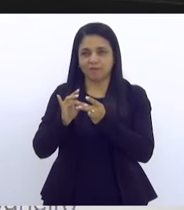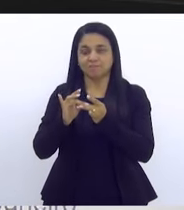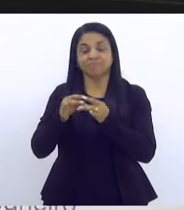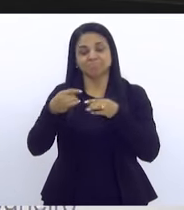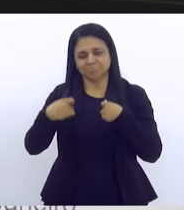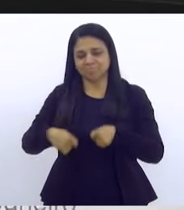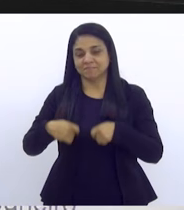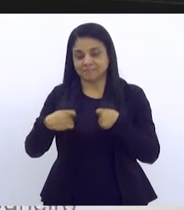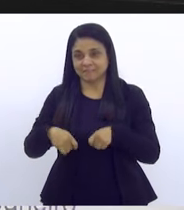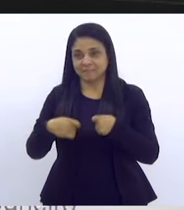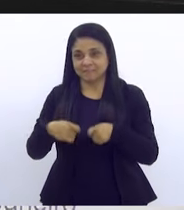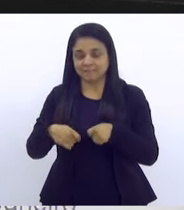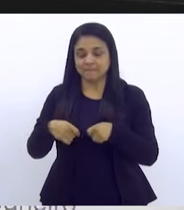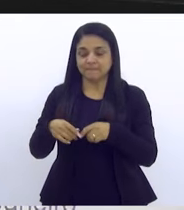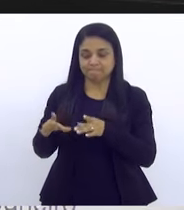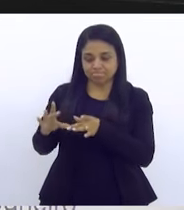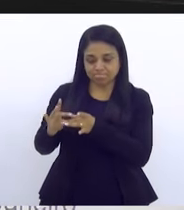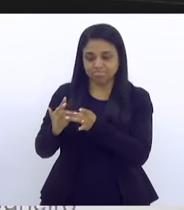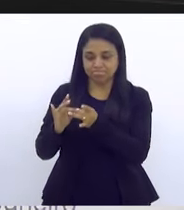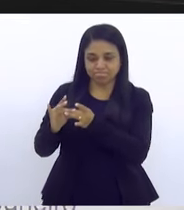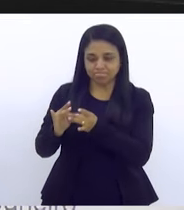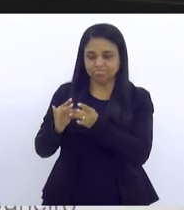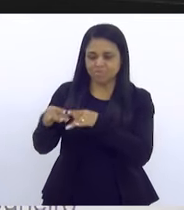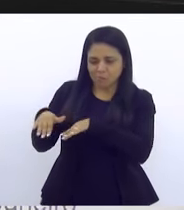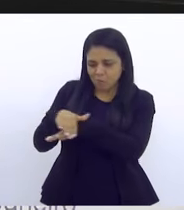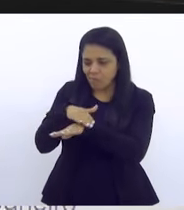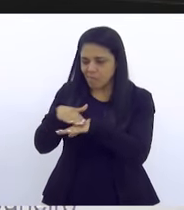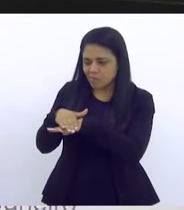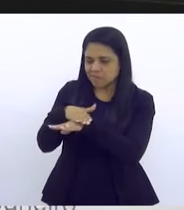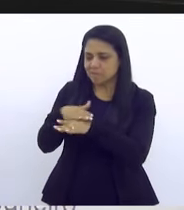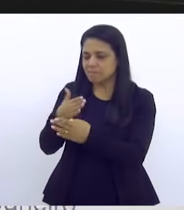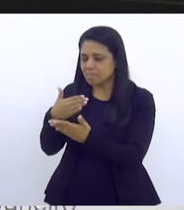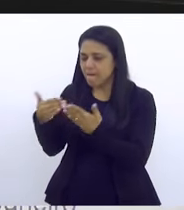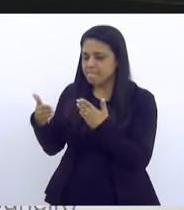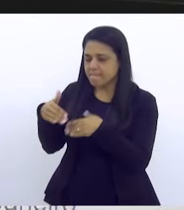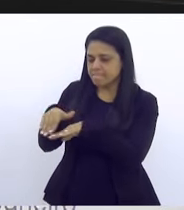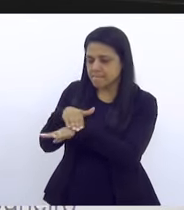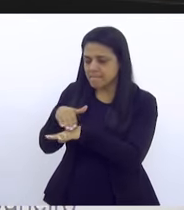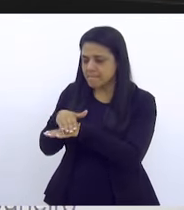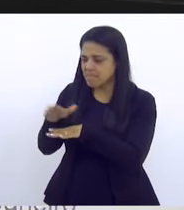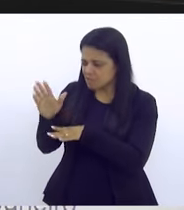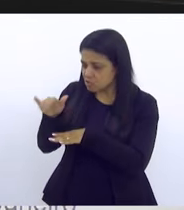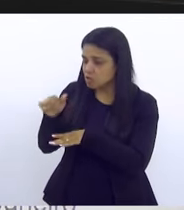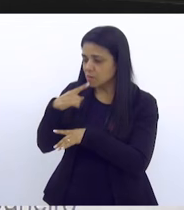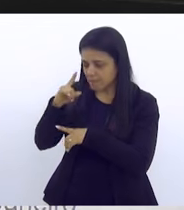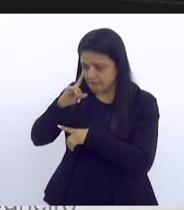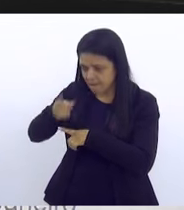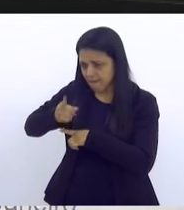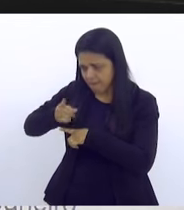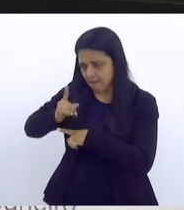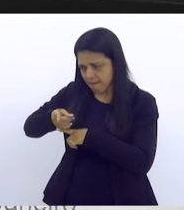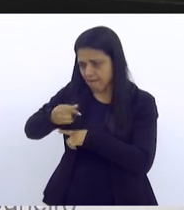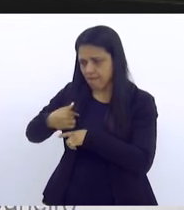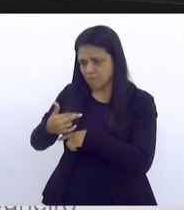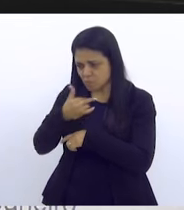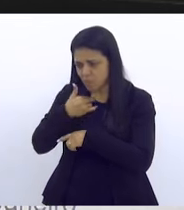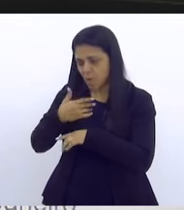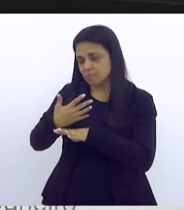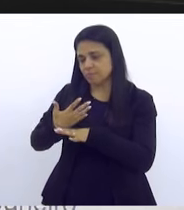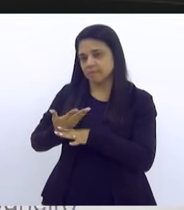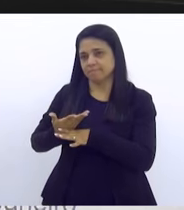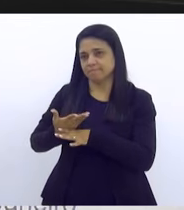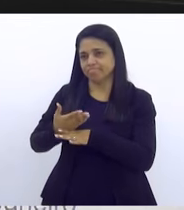Ju? Está ali o tempo todo conversando, falando, chamando até a atenção muitas vezes por conta da